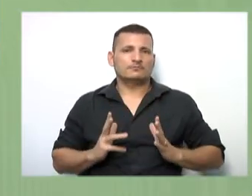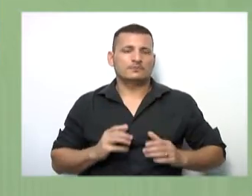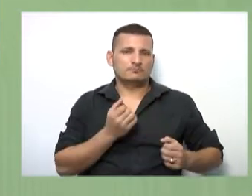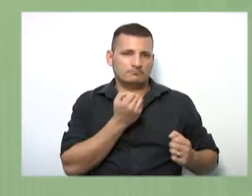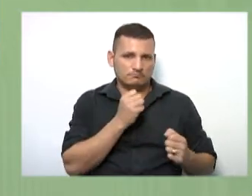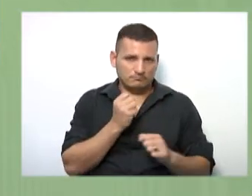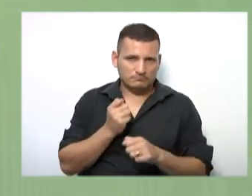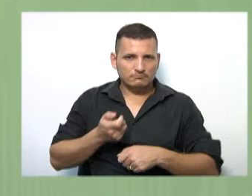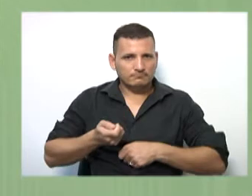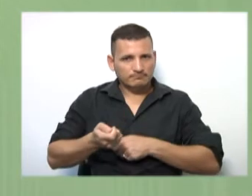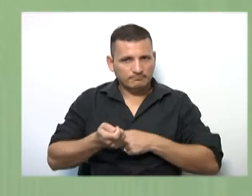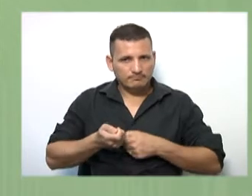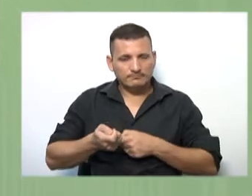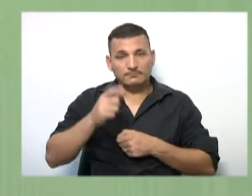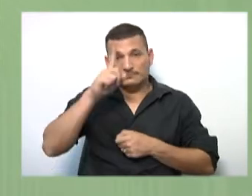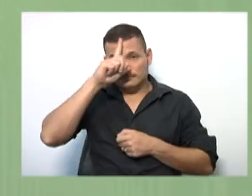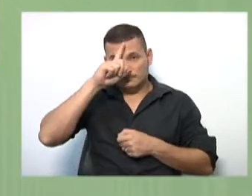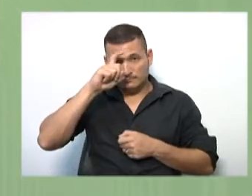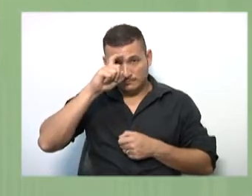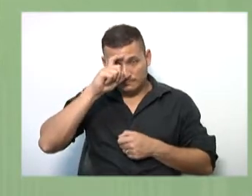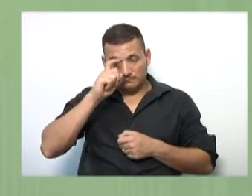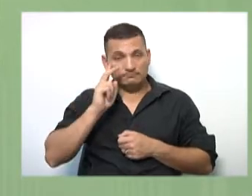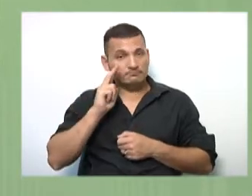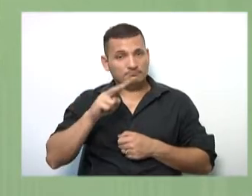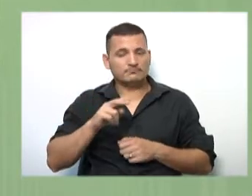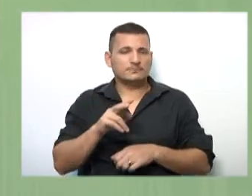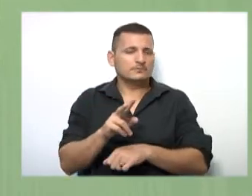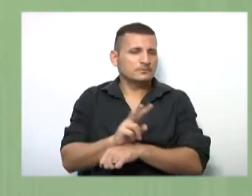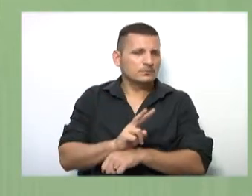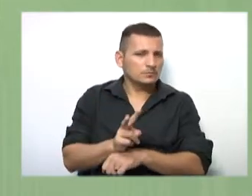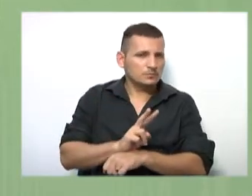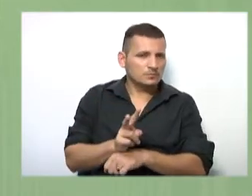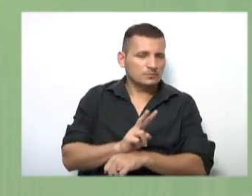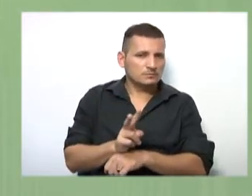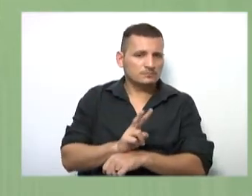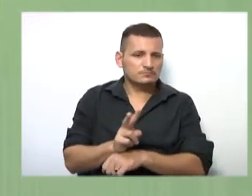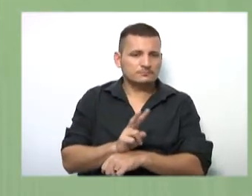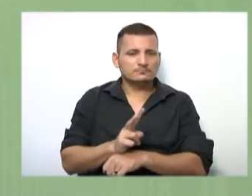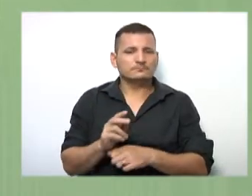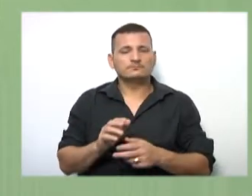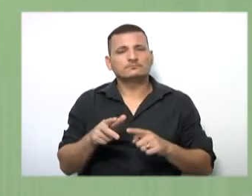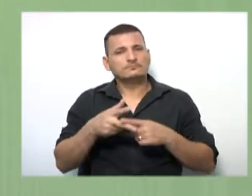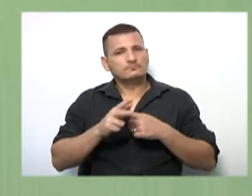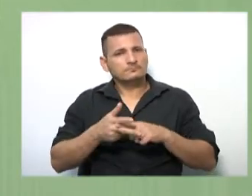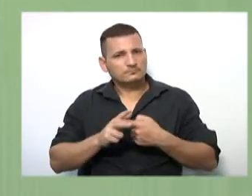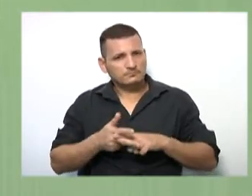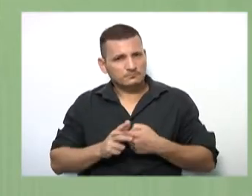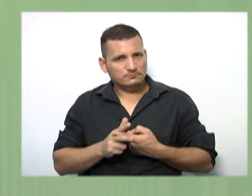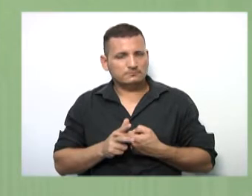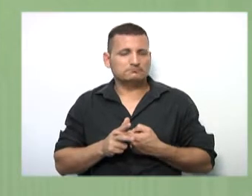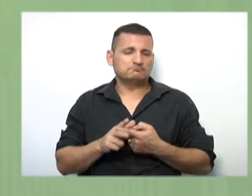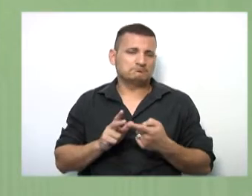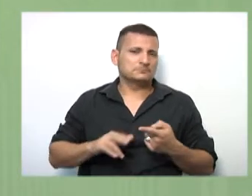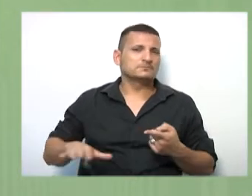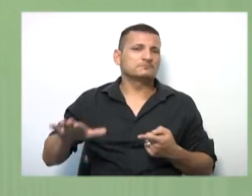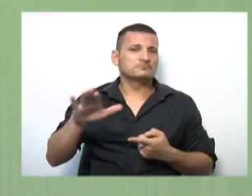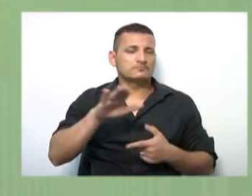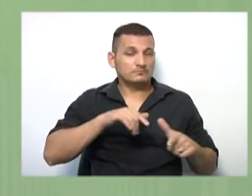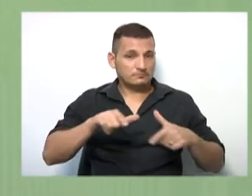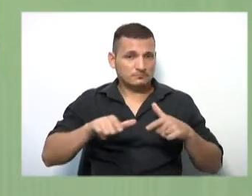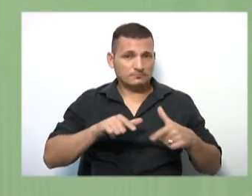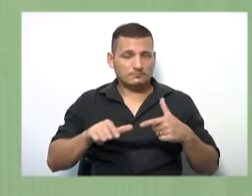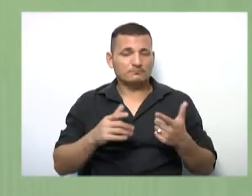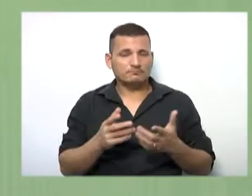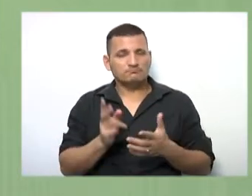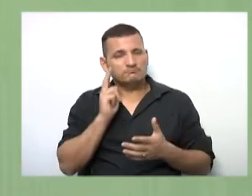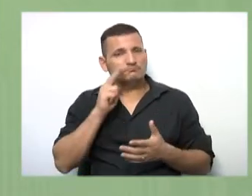cooperativas de trabalho funcionando. Segurança, firmas de segurança, manutenção e serviços gerais. Se vê muito